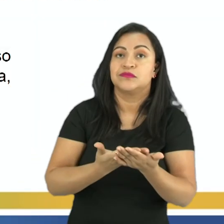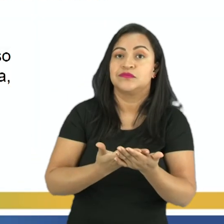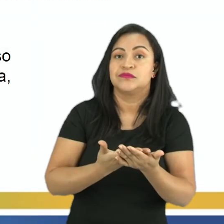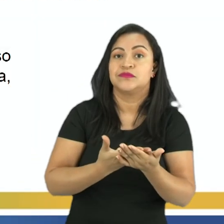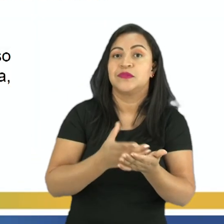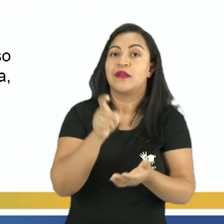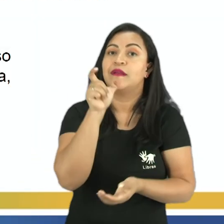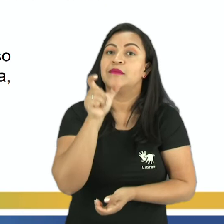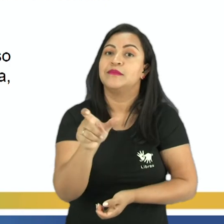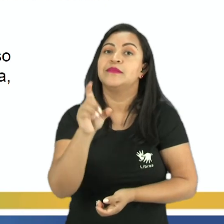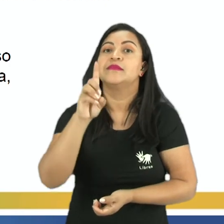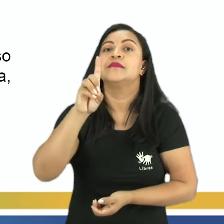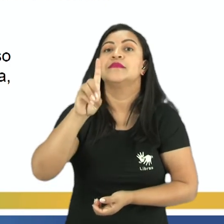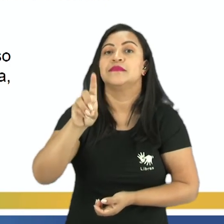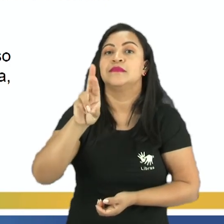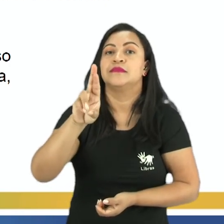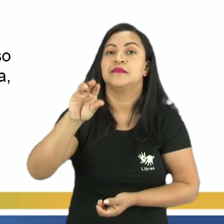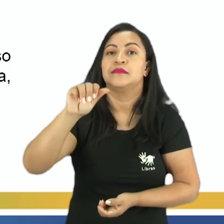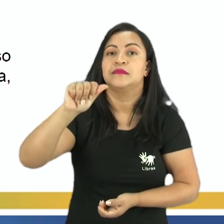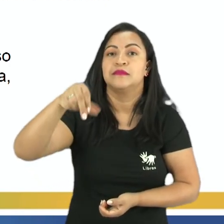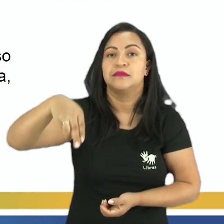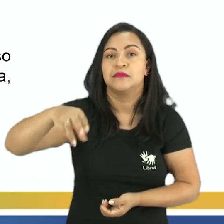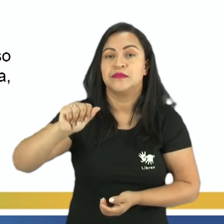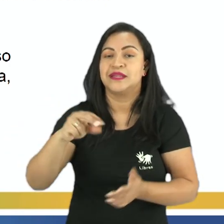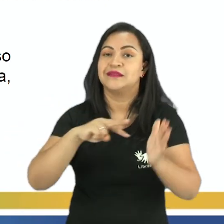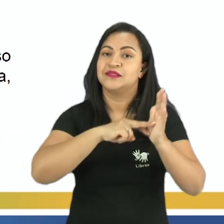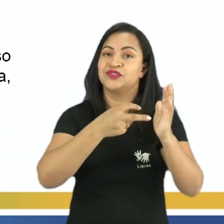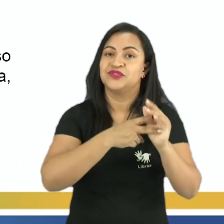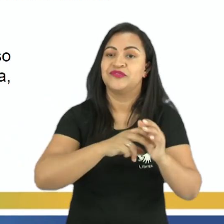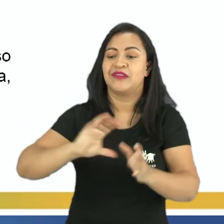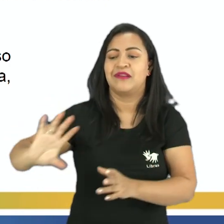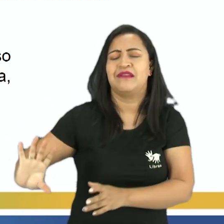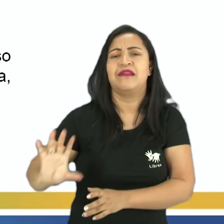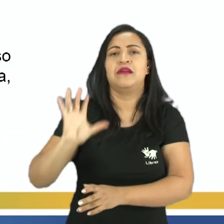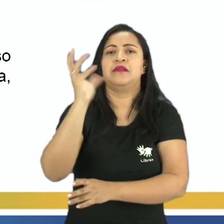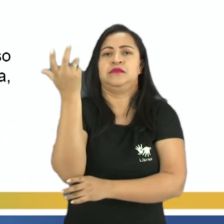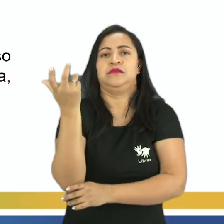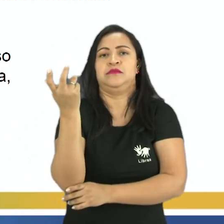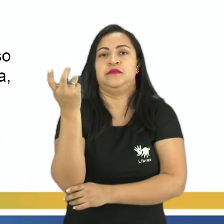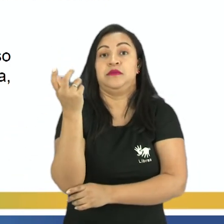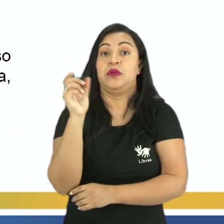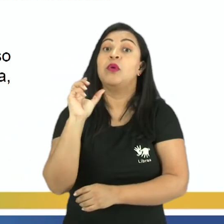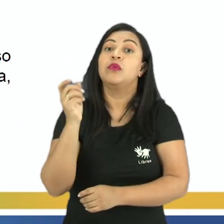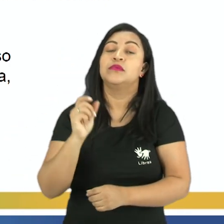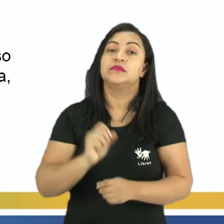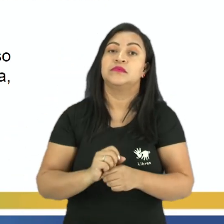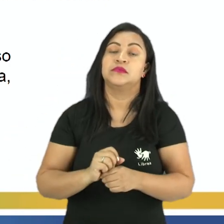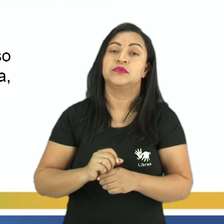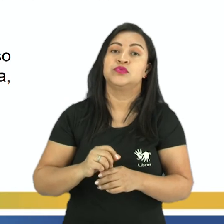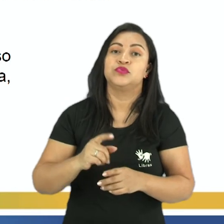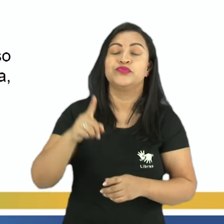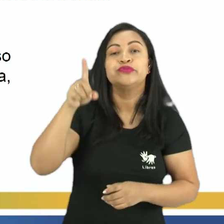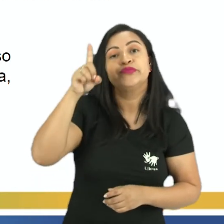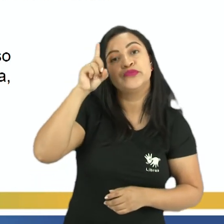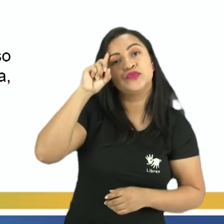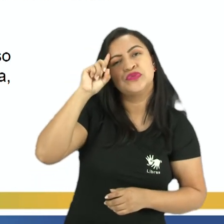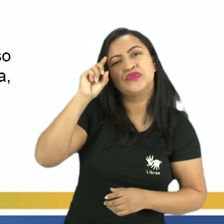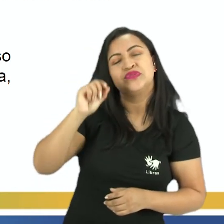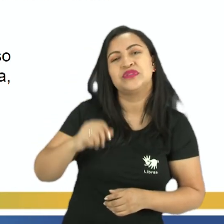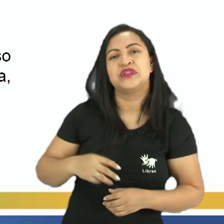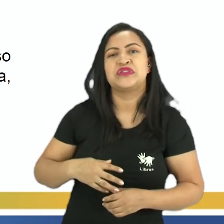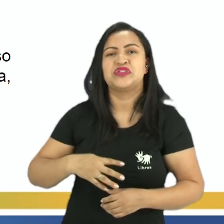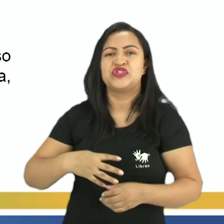drama vem do grego, que significa ação. E logo é um acontecimento ou situação com